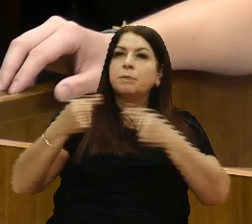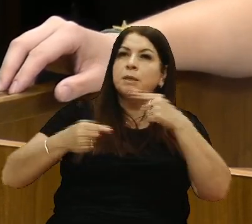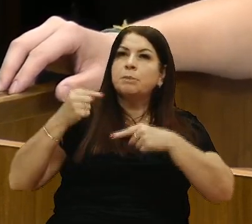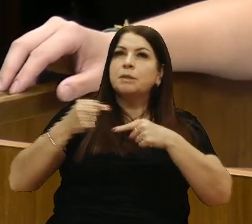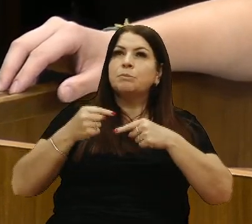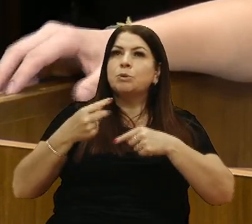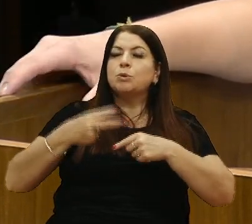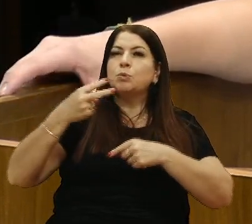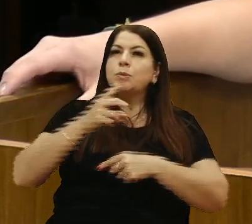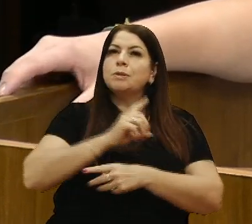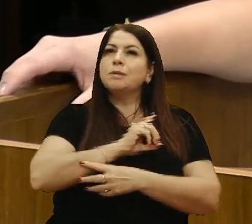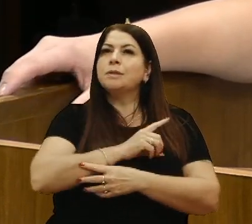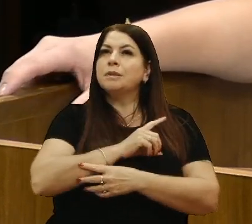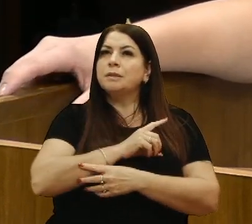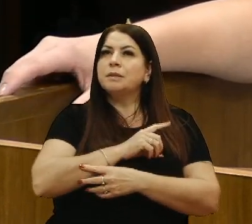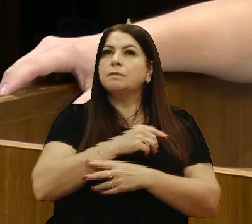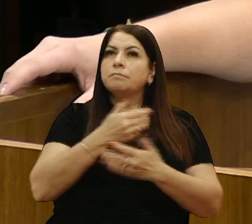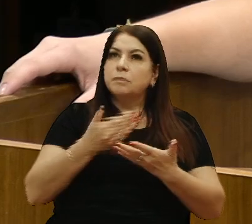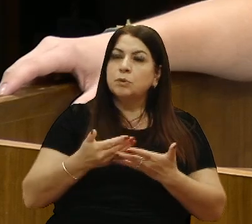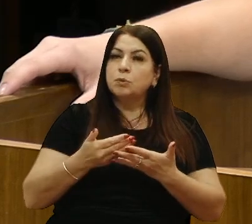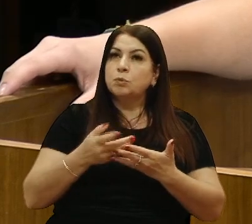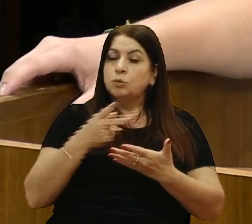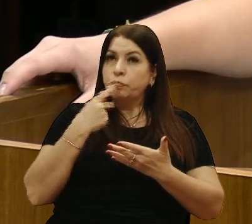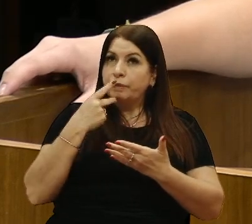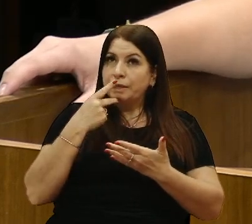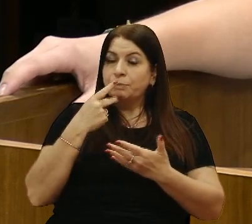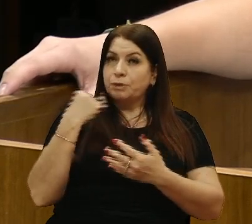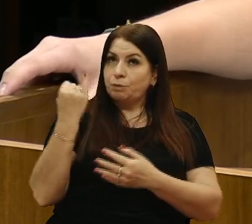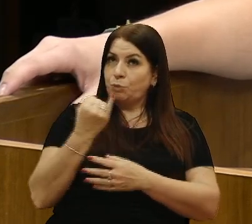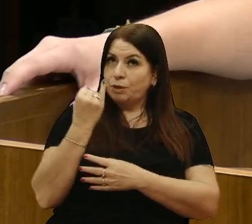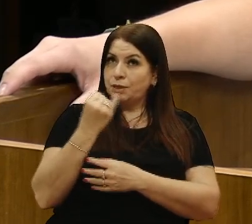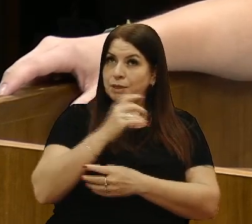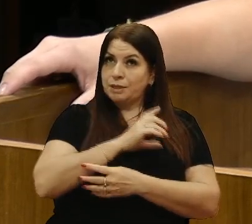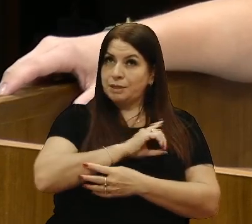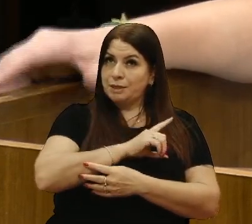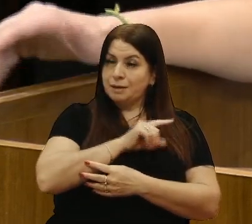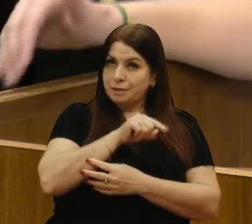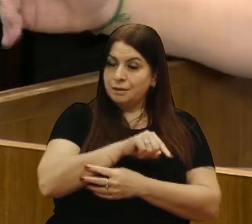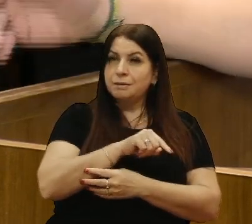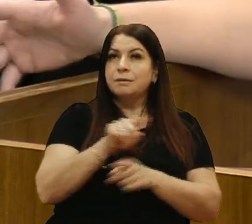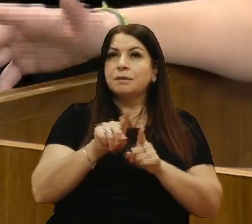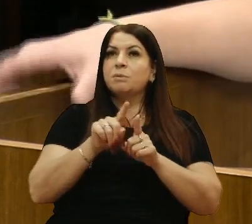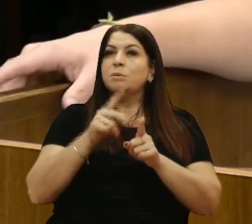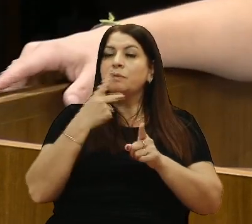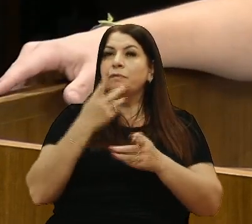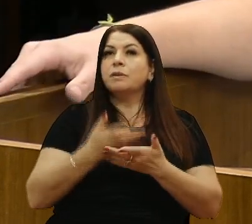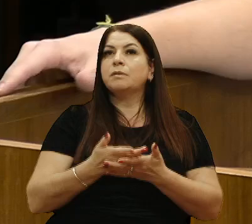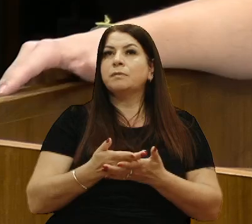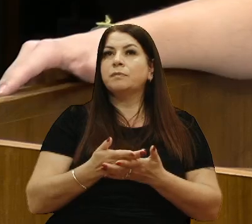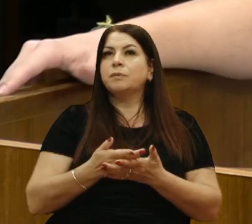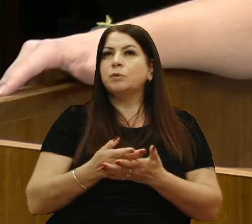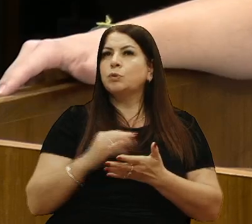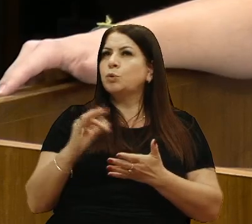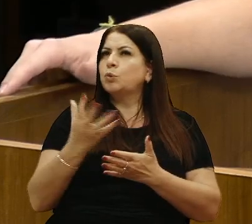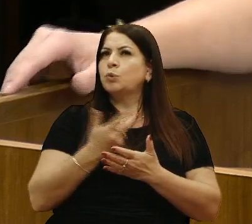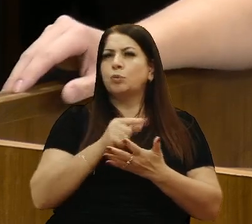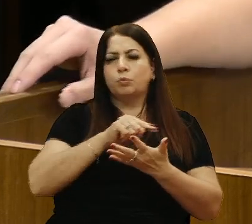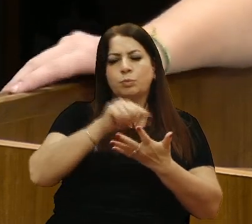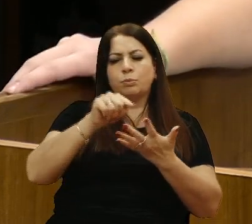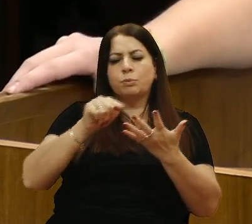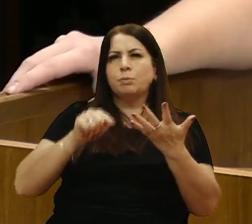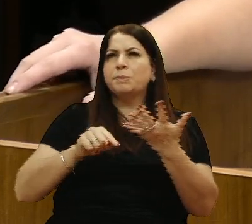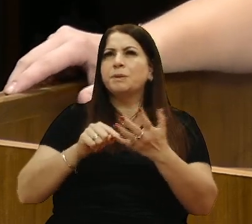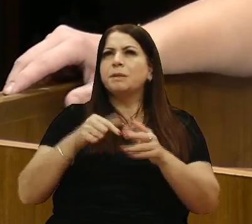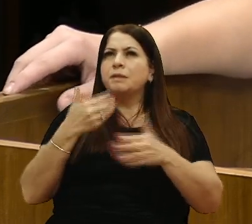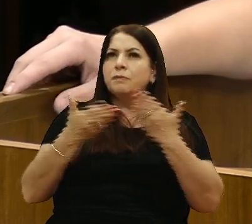uma segunda delegacia. Então, quando nós falamos da importância dessa delegacia, nós estamos dizendo ainda de toda uma gama de serviços que